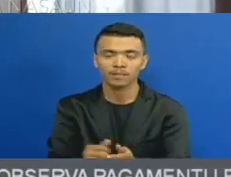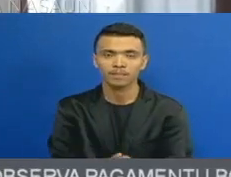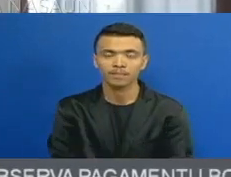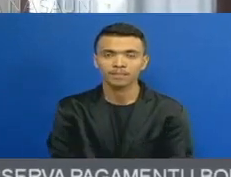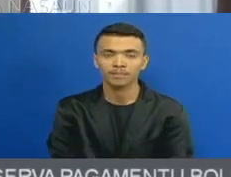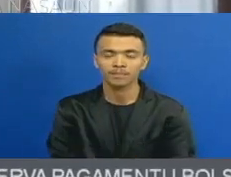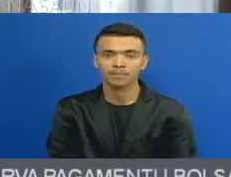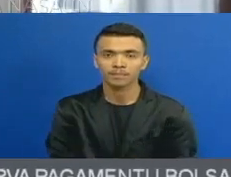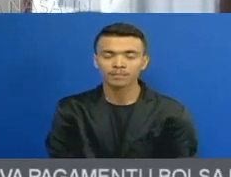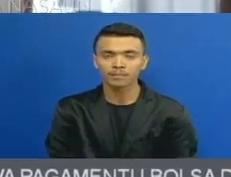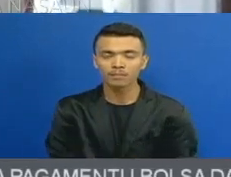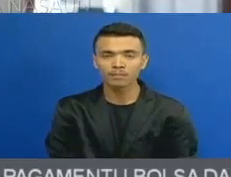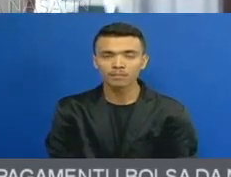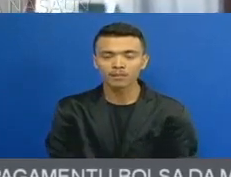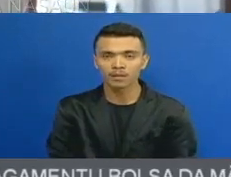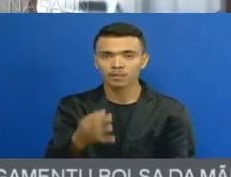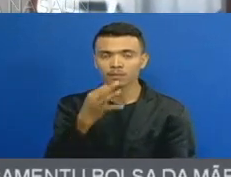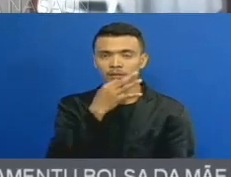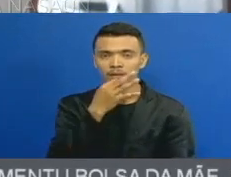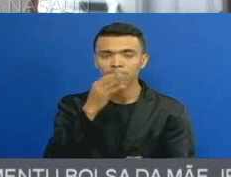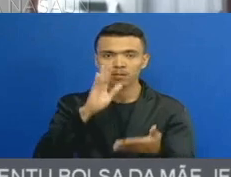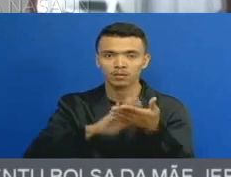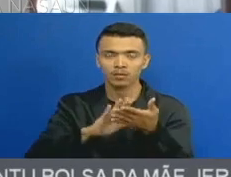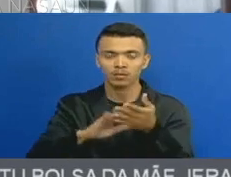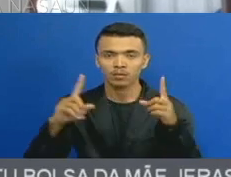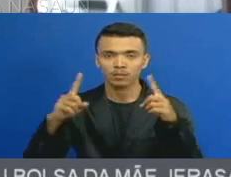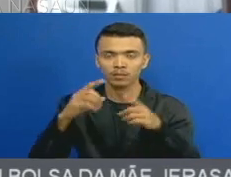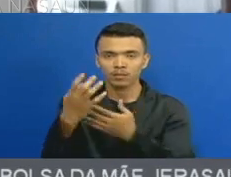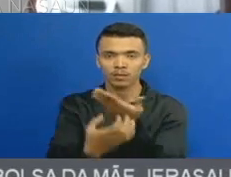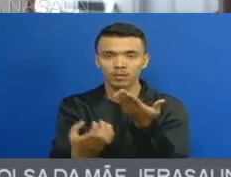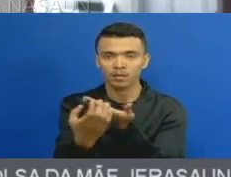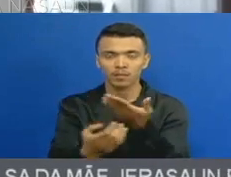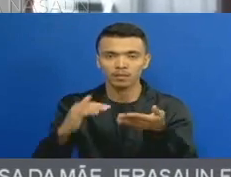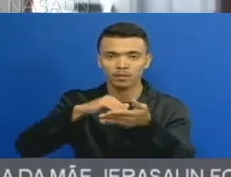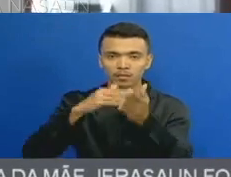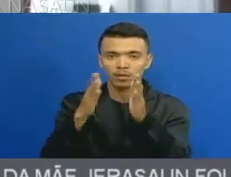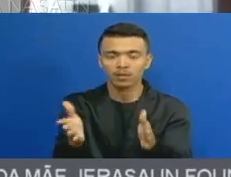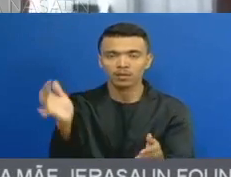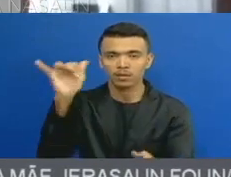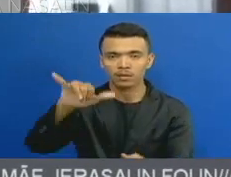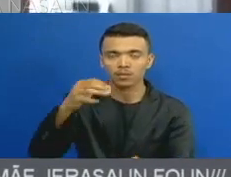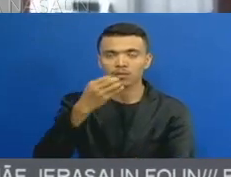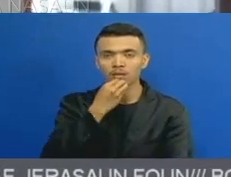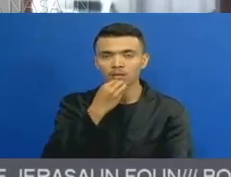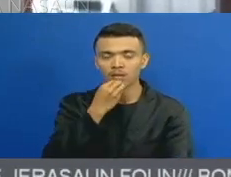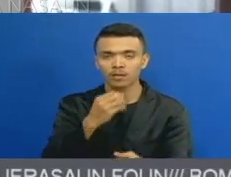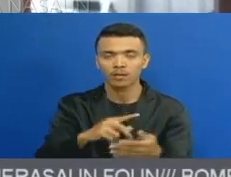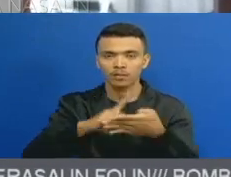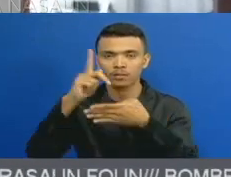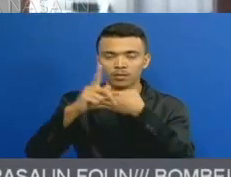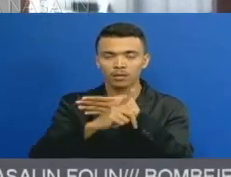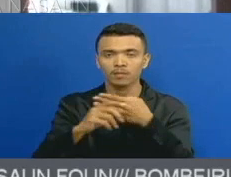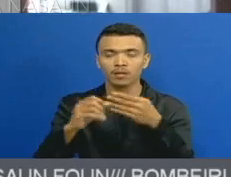a subvenção nevema que merenda escolar tem vai ter uma cidade han e programado para essa